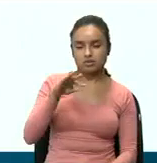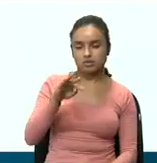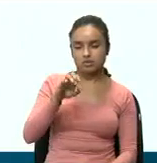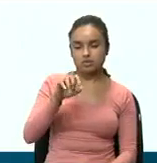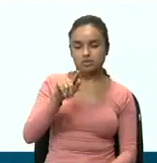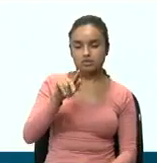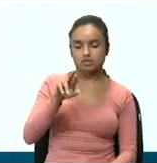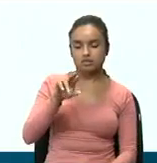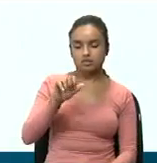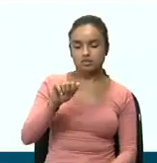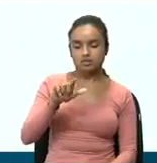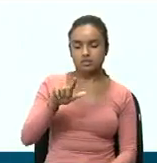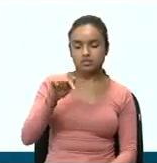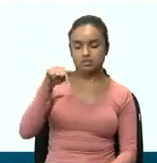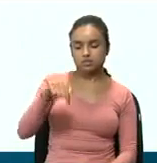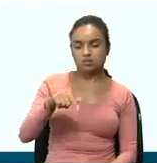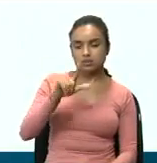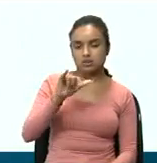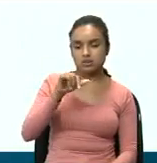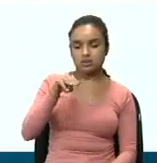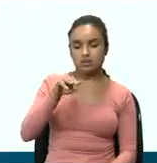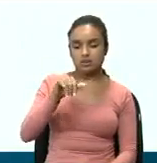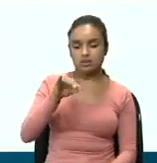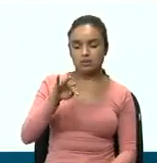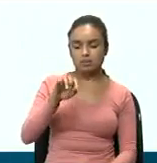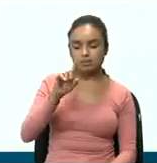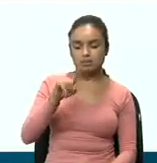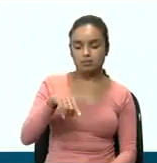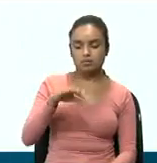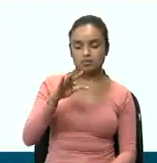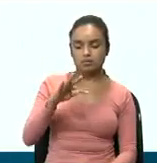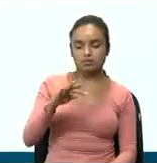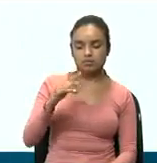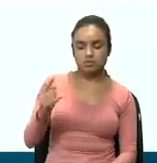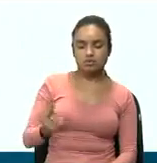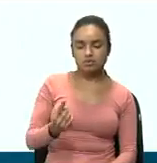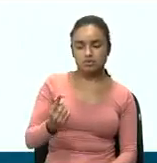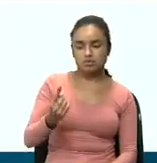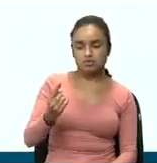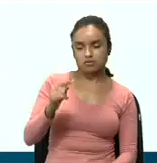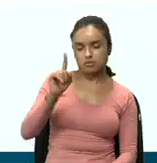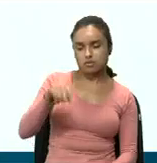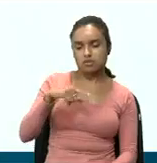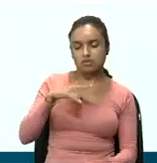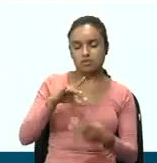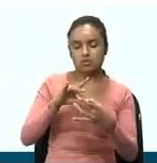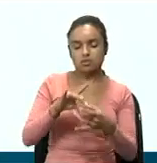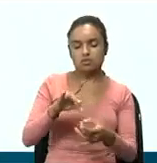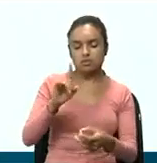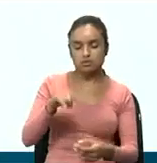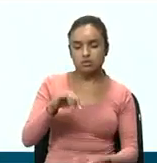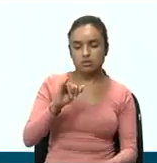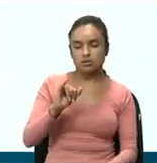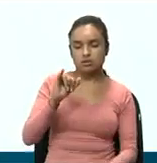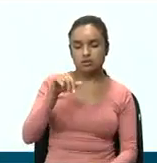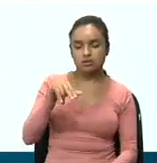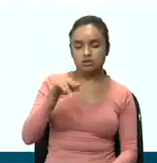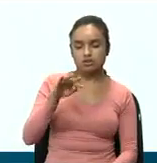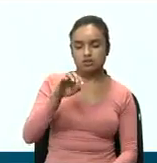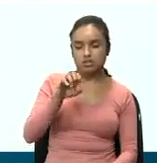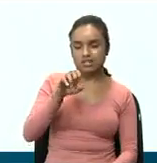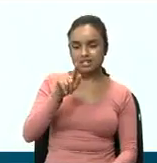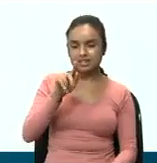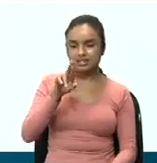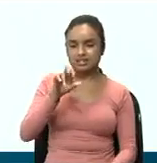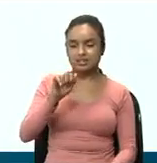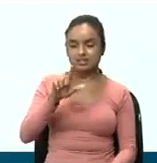limite de t tendendo ao infinito da integral. Aqui, no